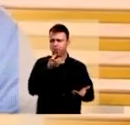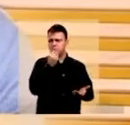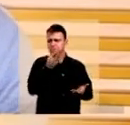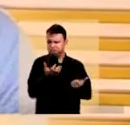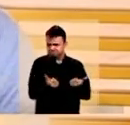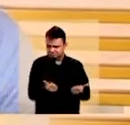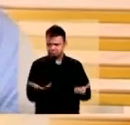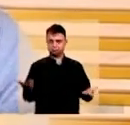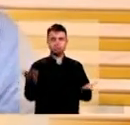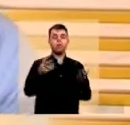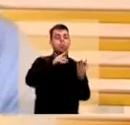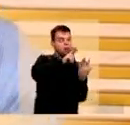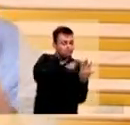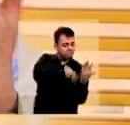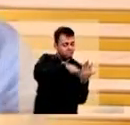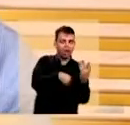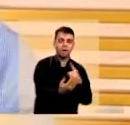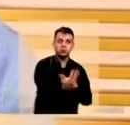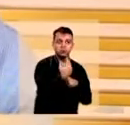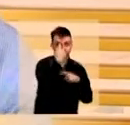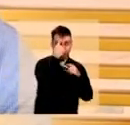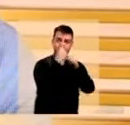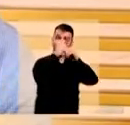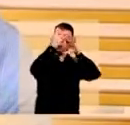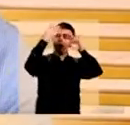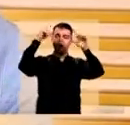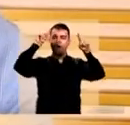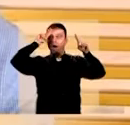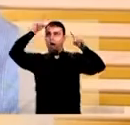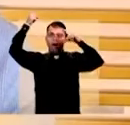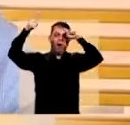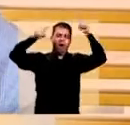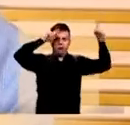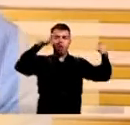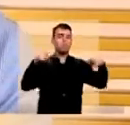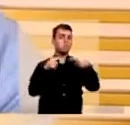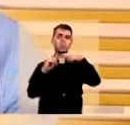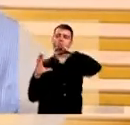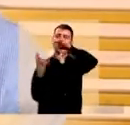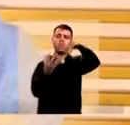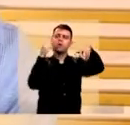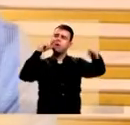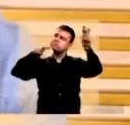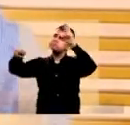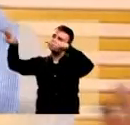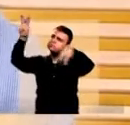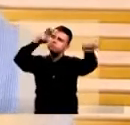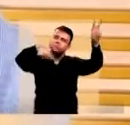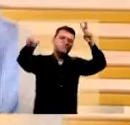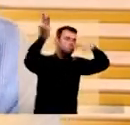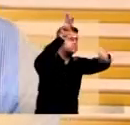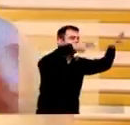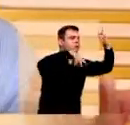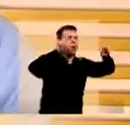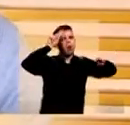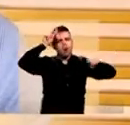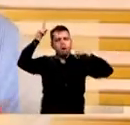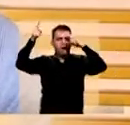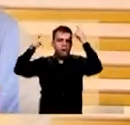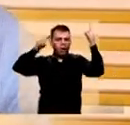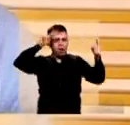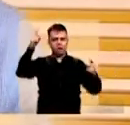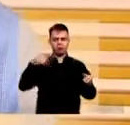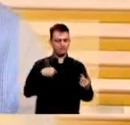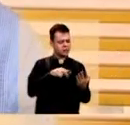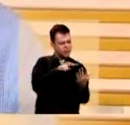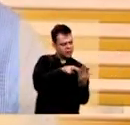a leitura estimula também a criatividade, né? Está lendo o mundo, né, professor? Exatamente. Você tem ali, você faz